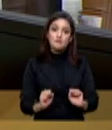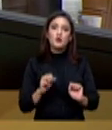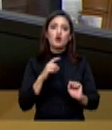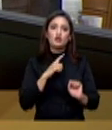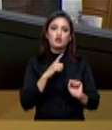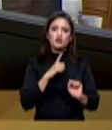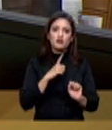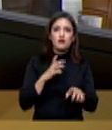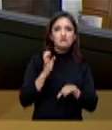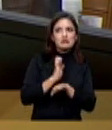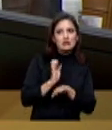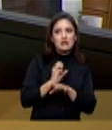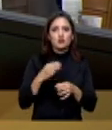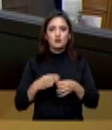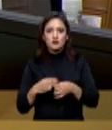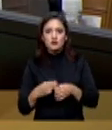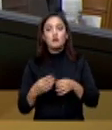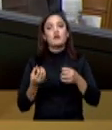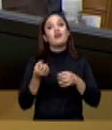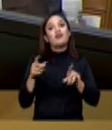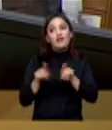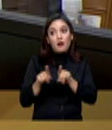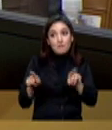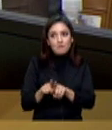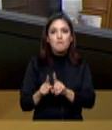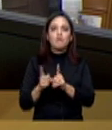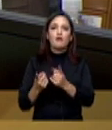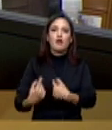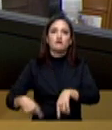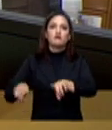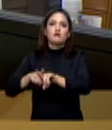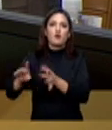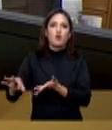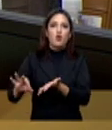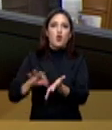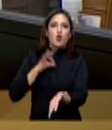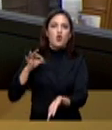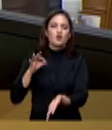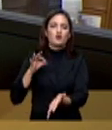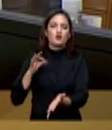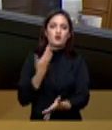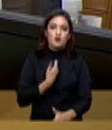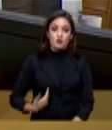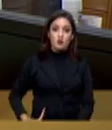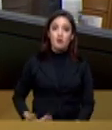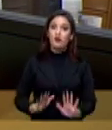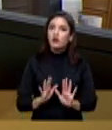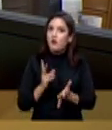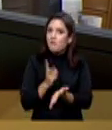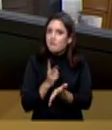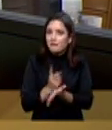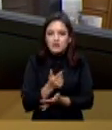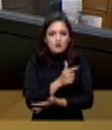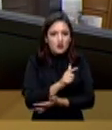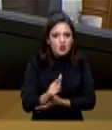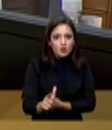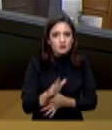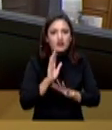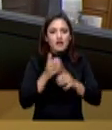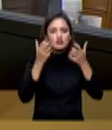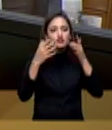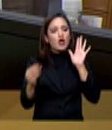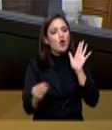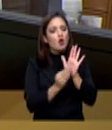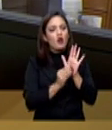federativo e um consórcio público por isso apesar de não mencionado especificamente por